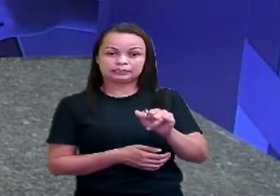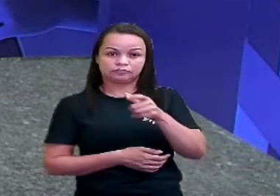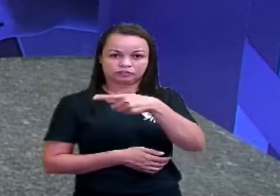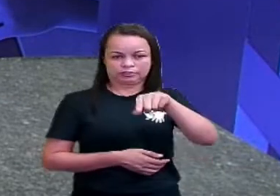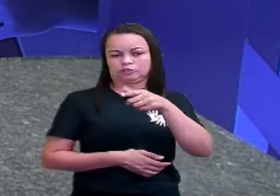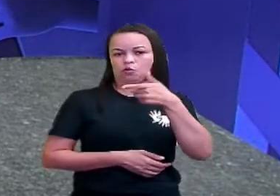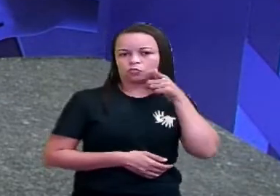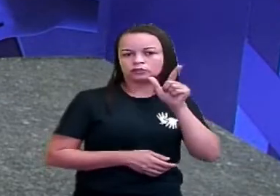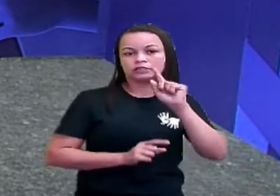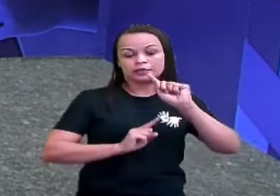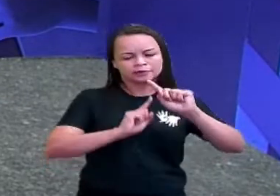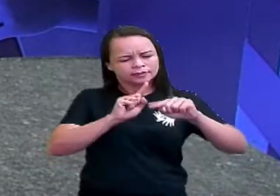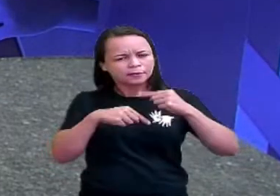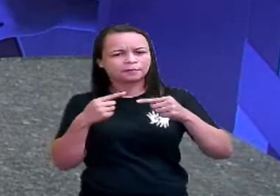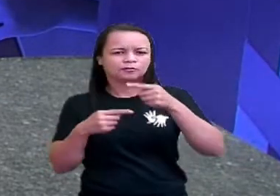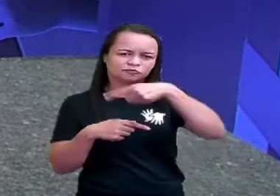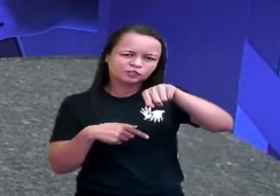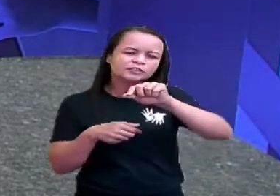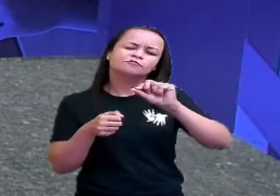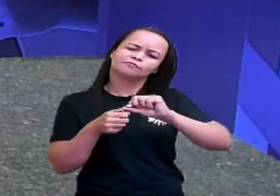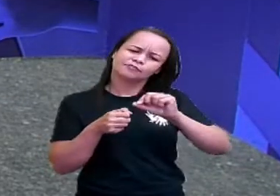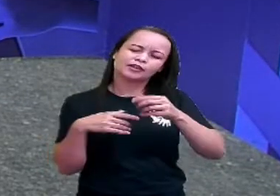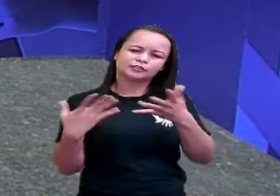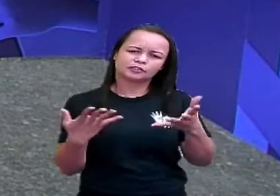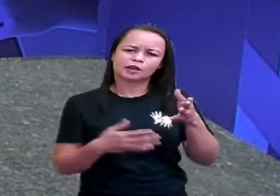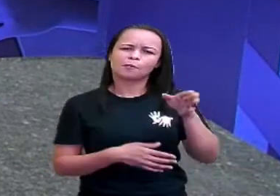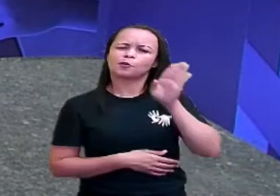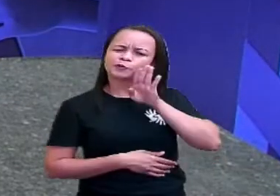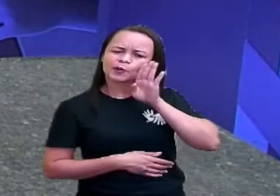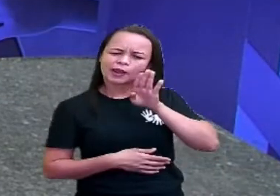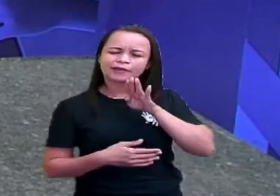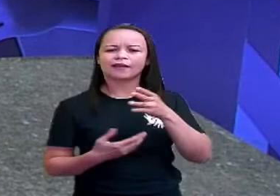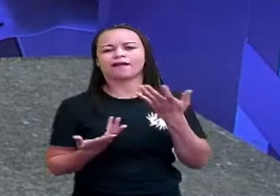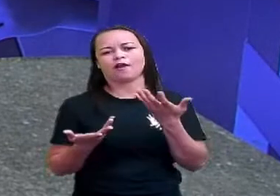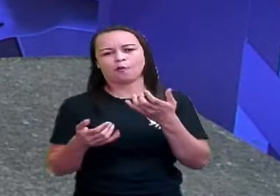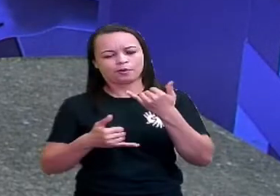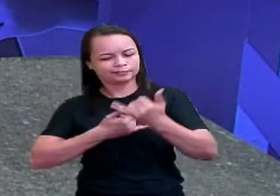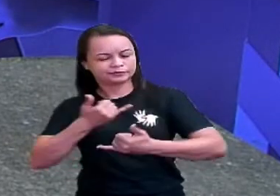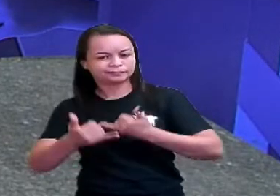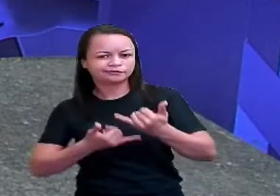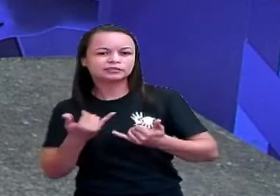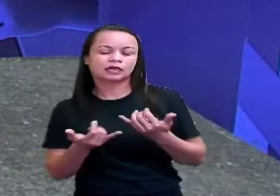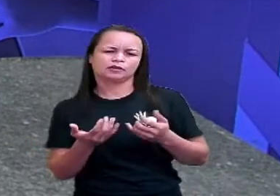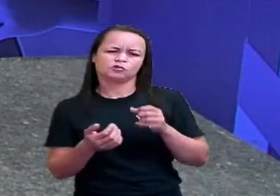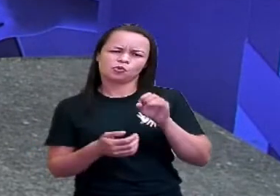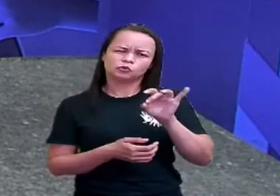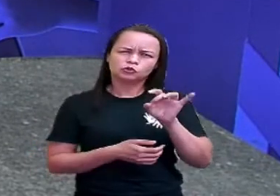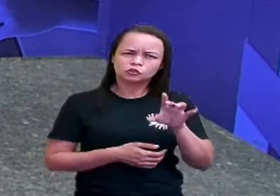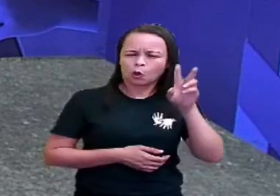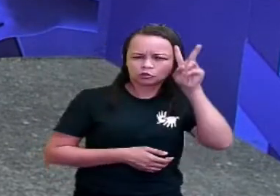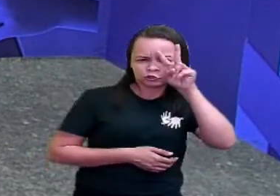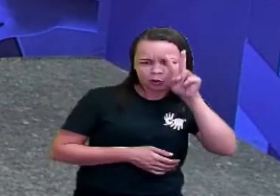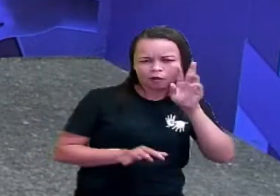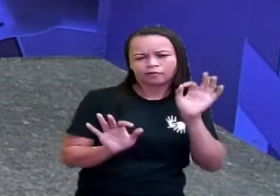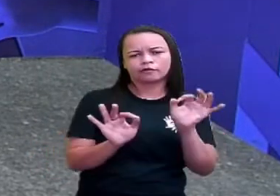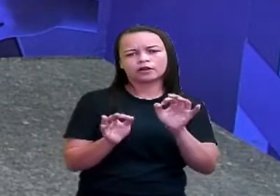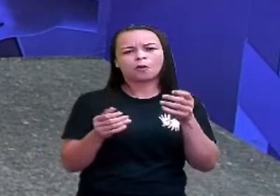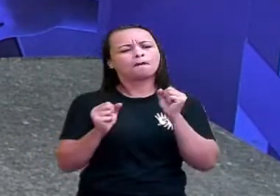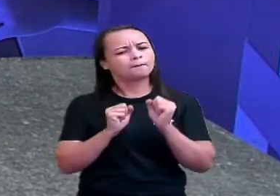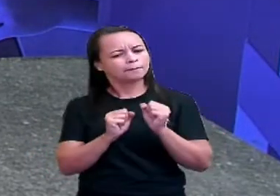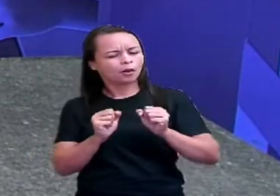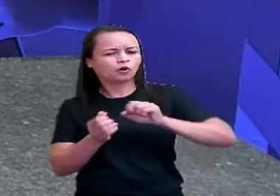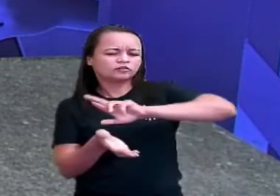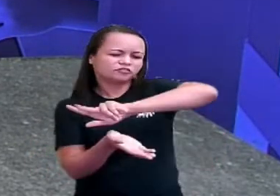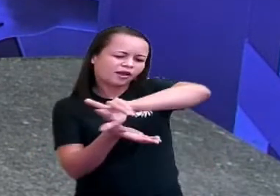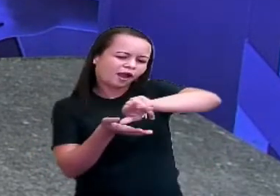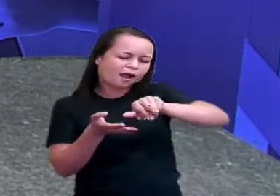momento, tá bom, gente? Porque é muito divertido e vocês podem brincar, não só para contar a história do jabuti, vocês podem brincar para contar